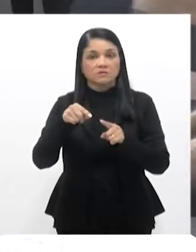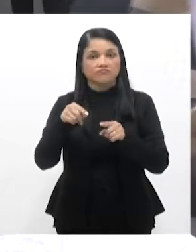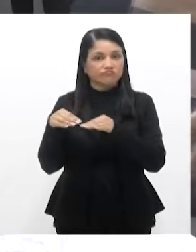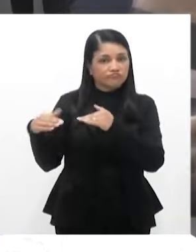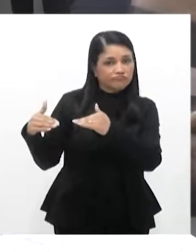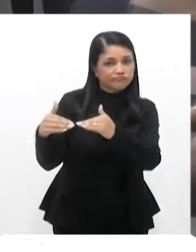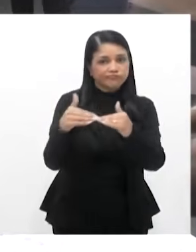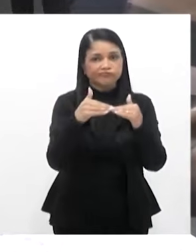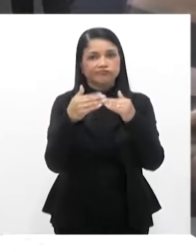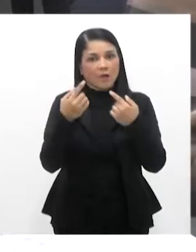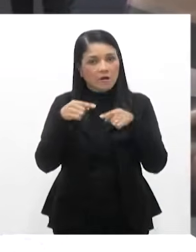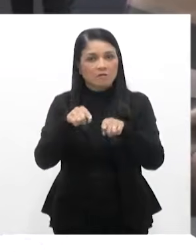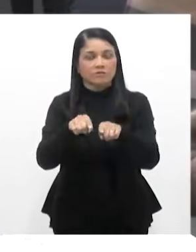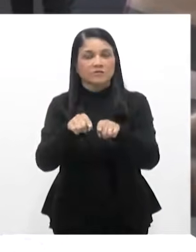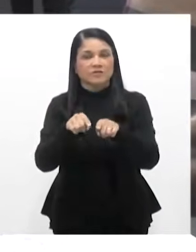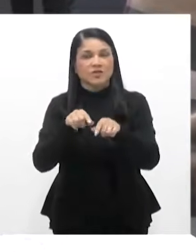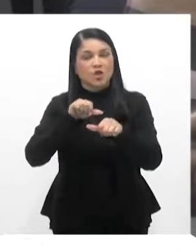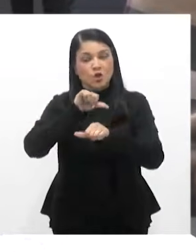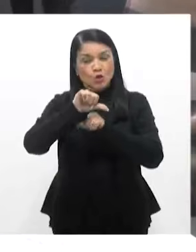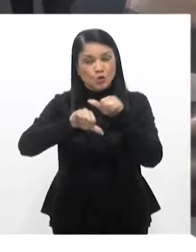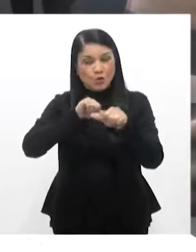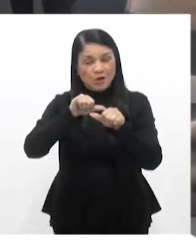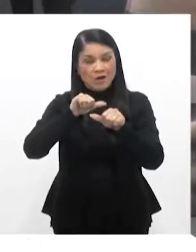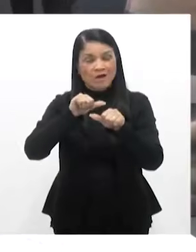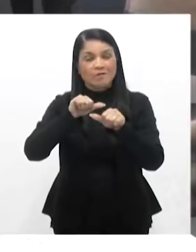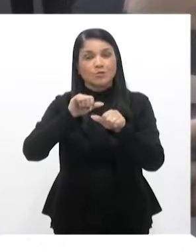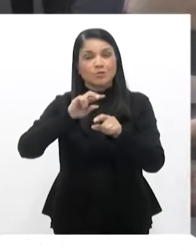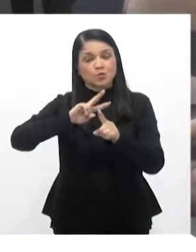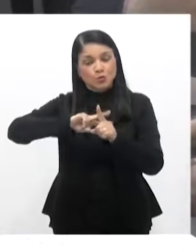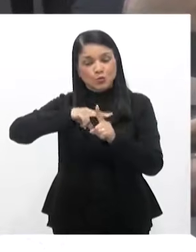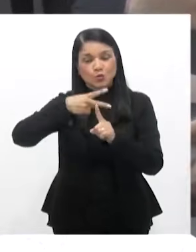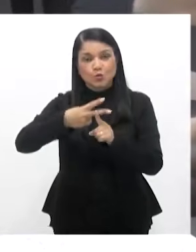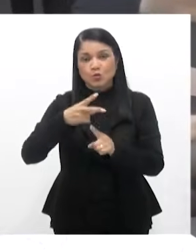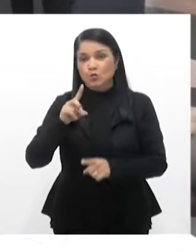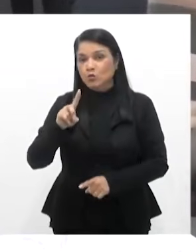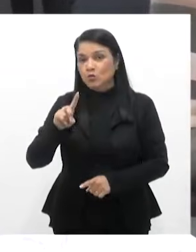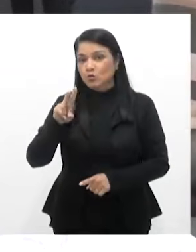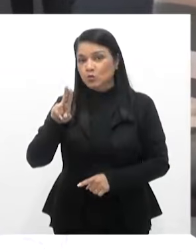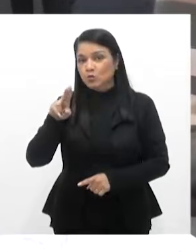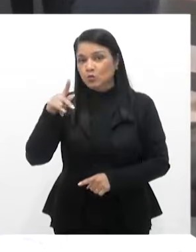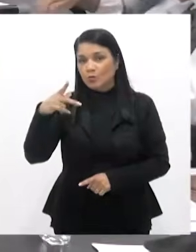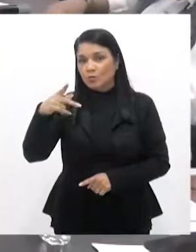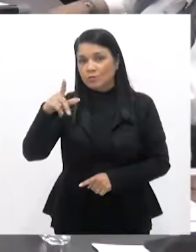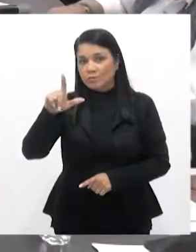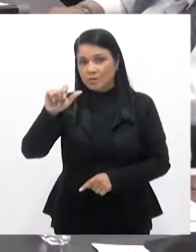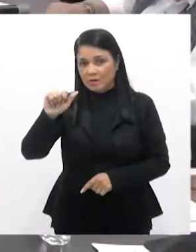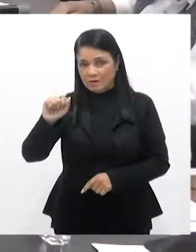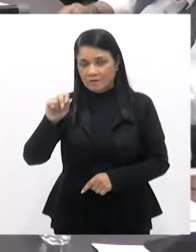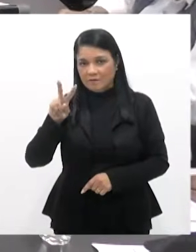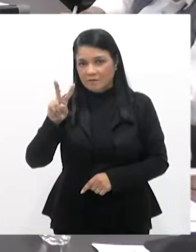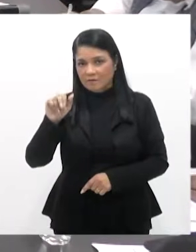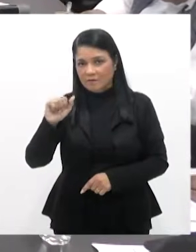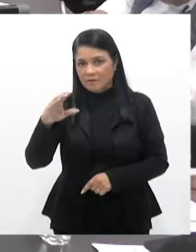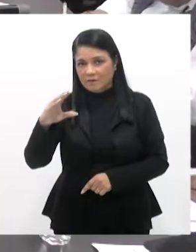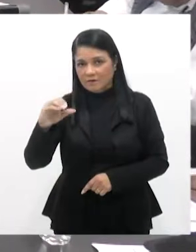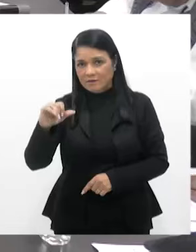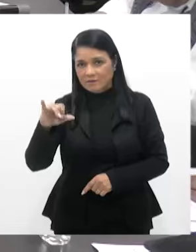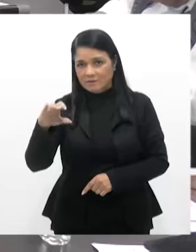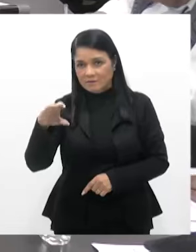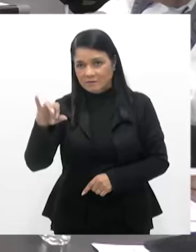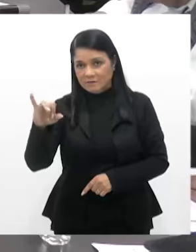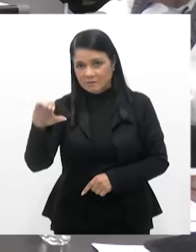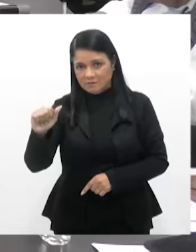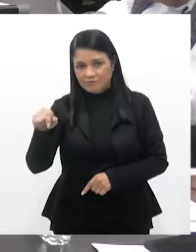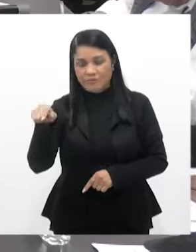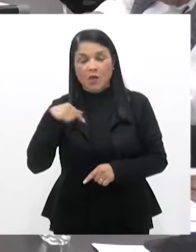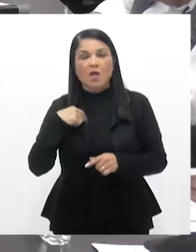pediria a Vossa Excelência para trocar por dupla vacância. Então, já aceito a sugestão de Vossa Excelência, que é o termo que a gente